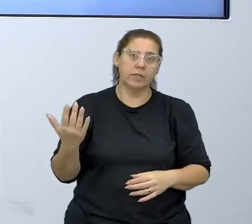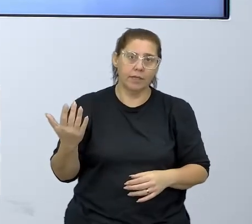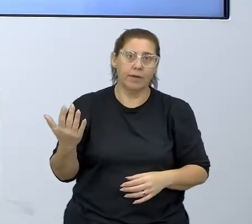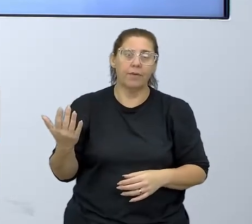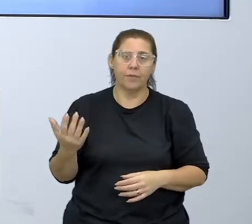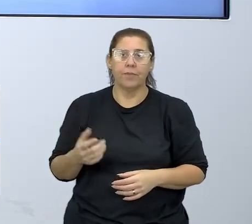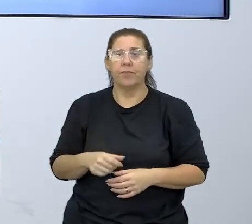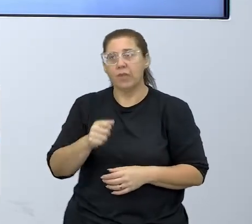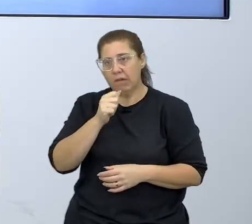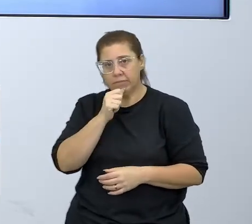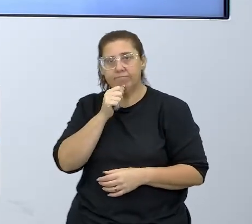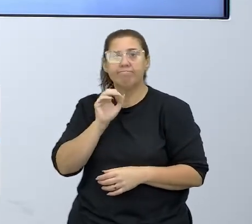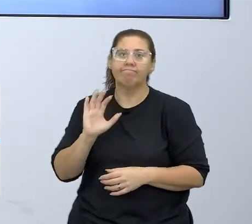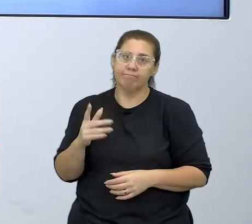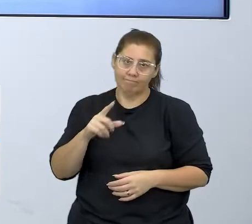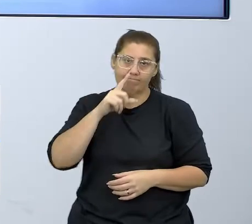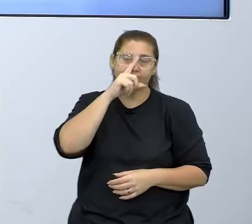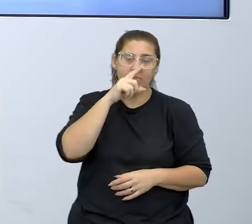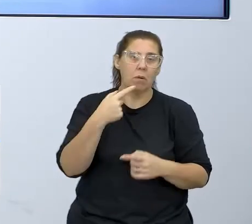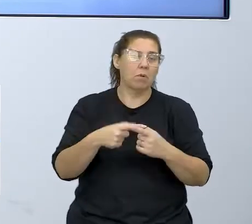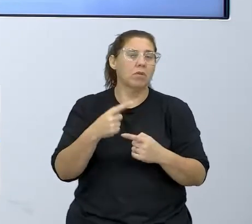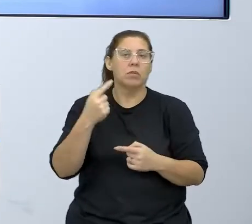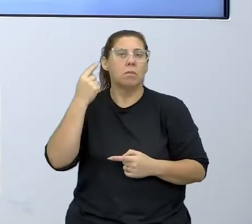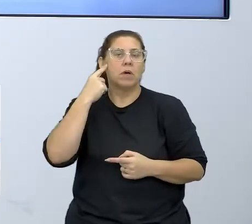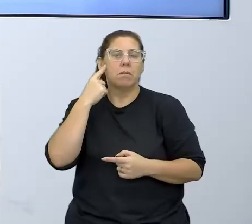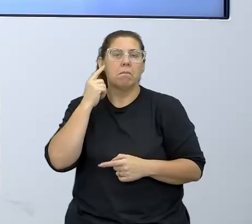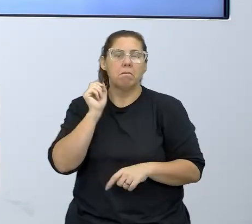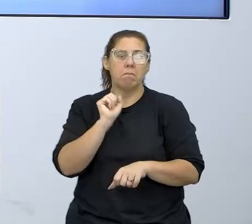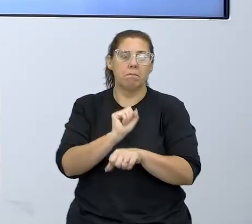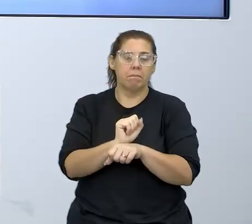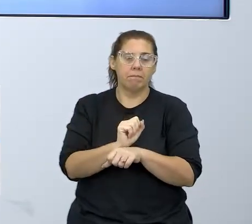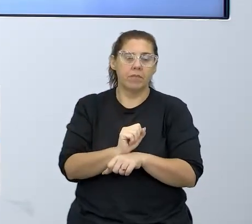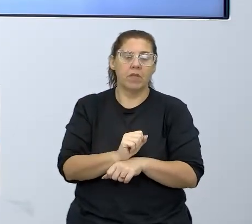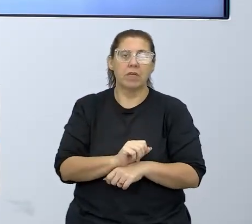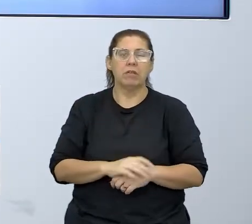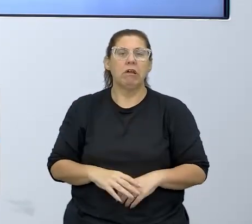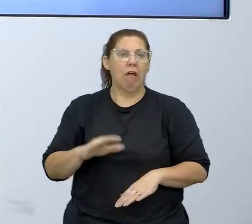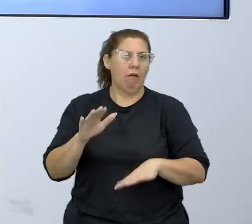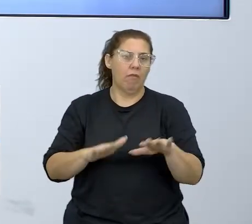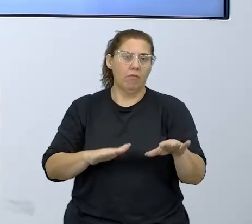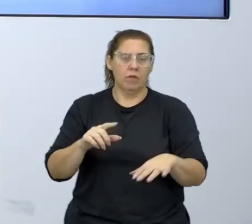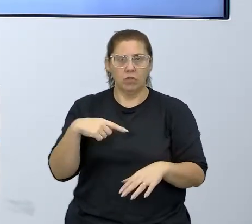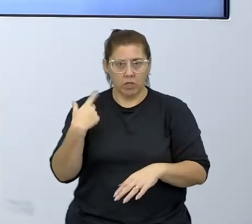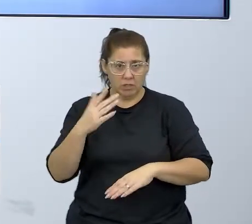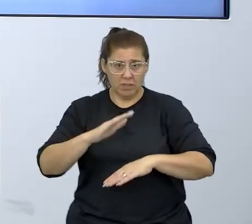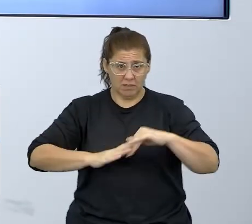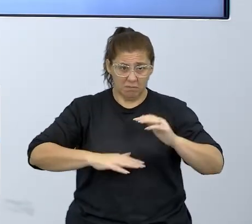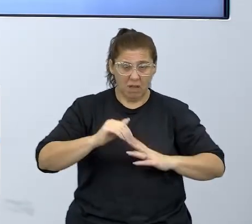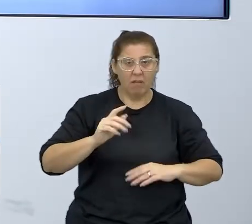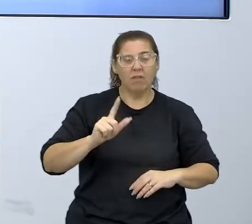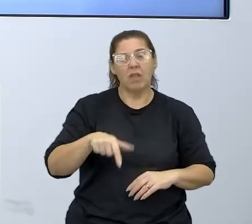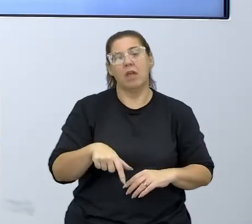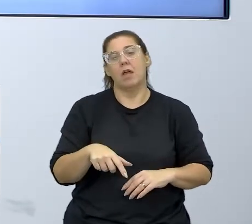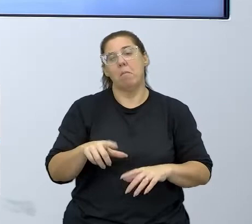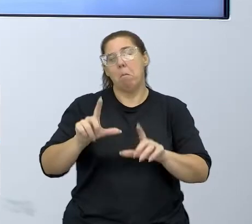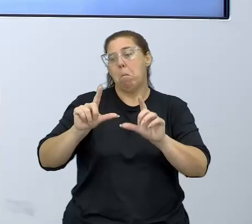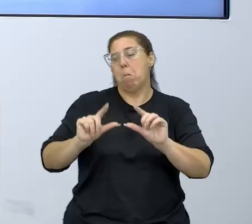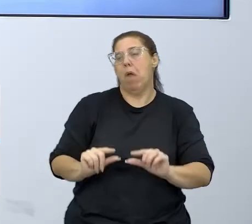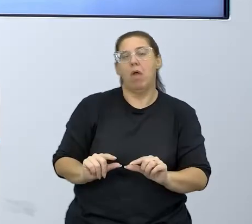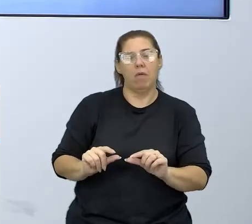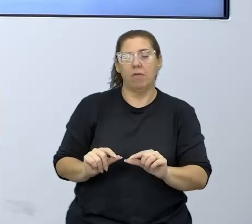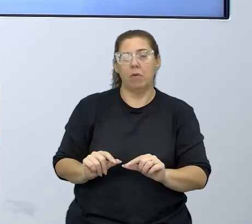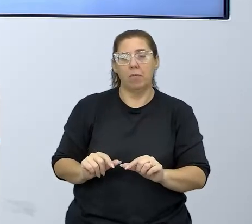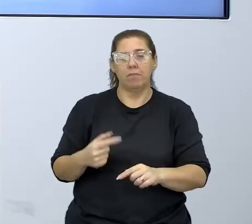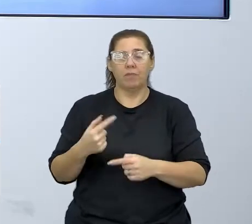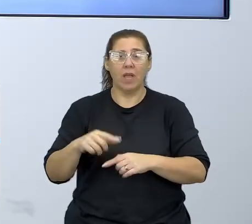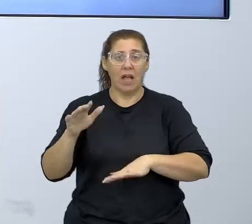ainda é muito grave. Porque a gente não pode achar que o efeito colateral, muitas vezes das nossas ações, ele é um efeito menor. Às vezes o